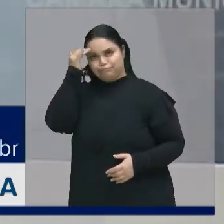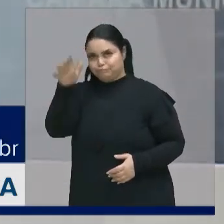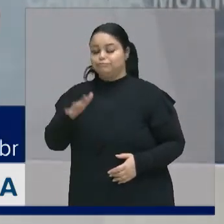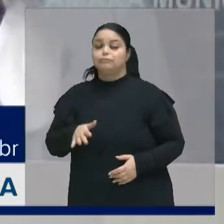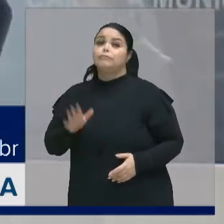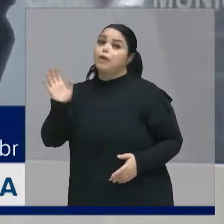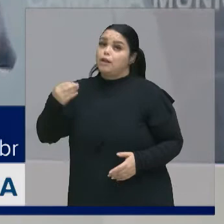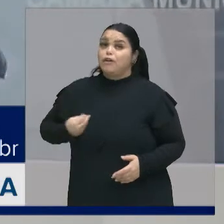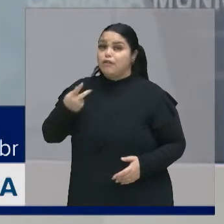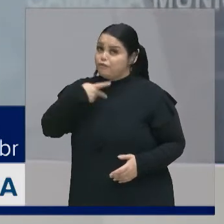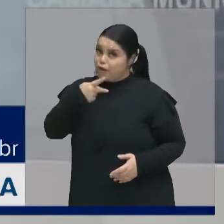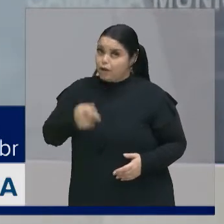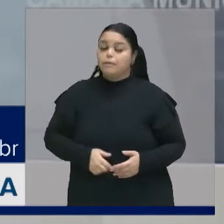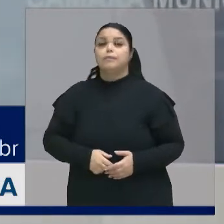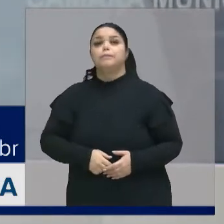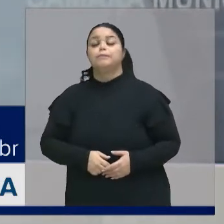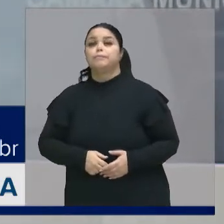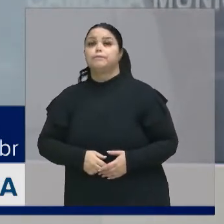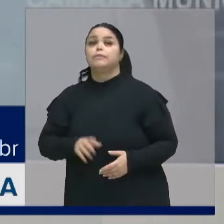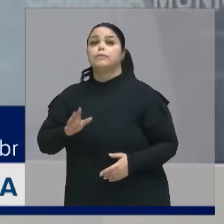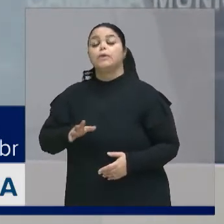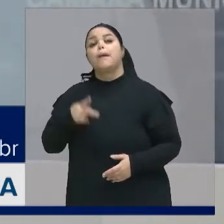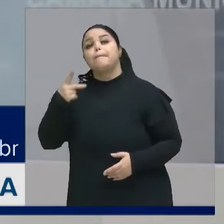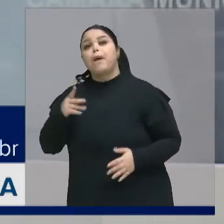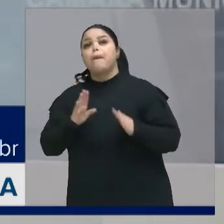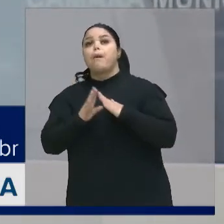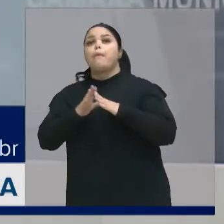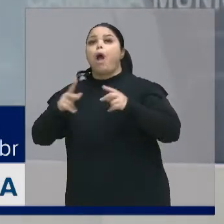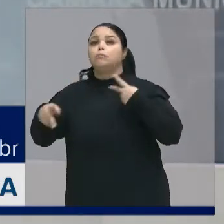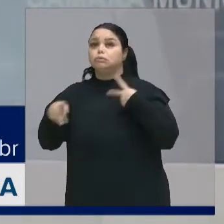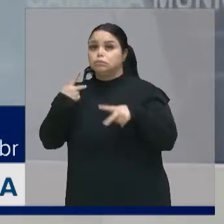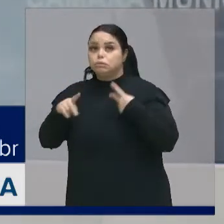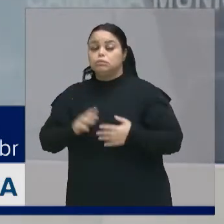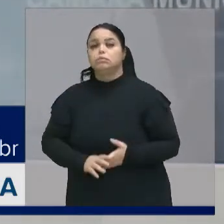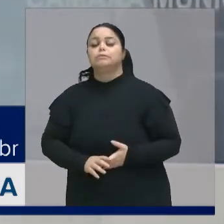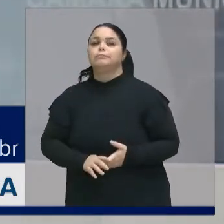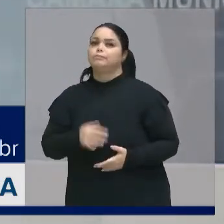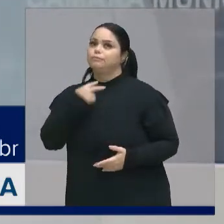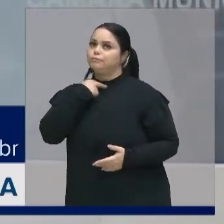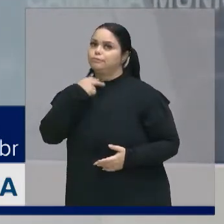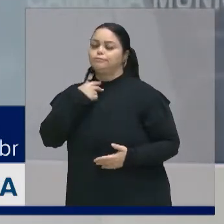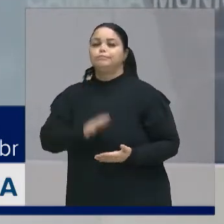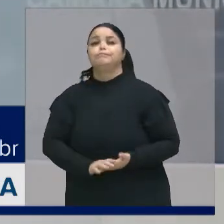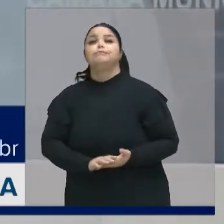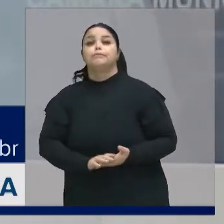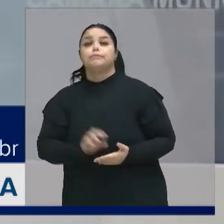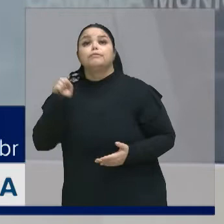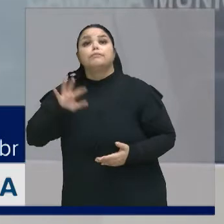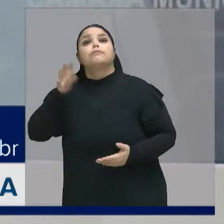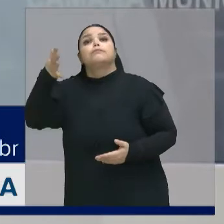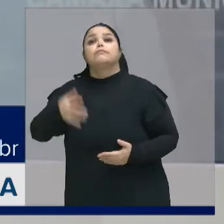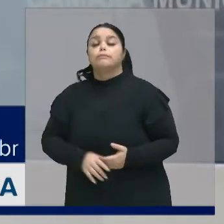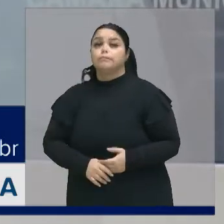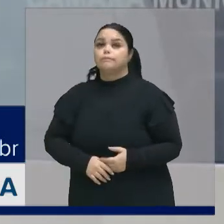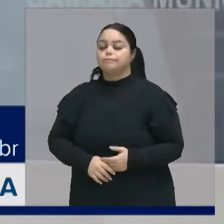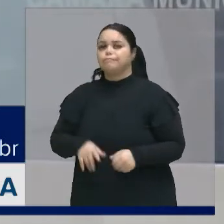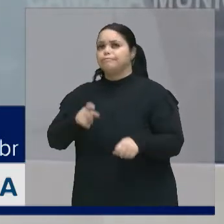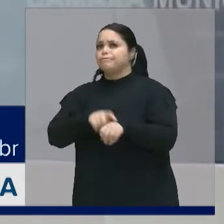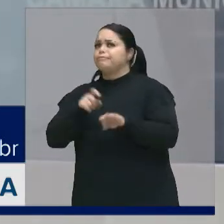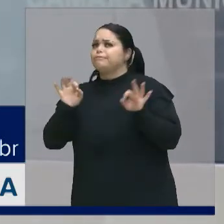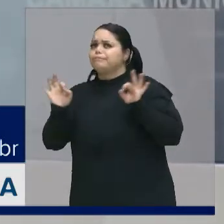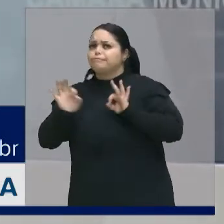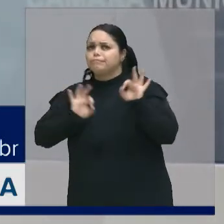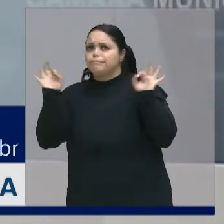entrega. E compromete a moradora de São José. Lastimável o que aconteceu. Mas isso, em momento